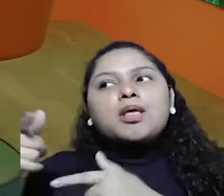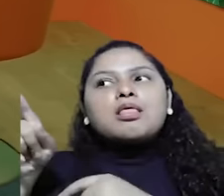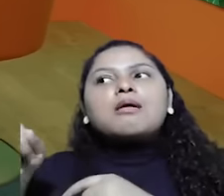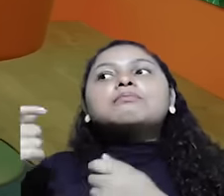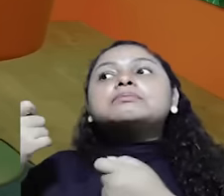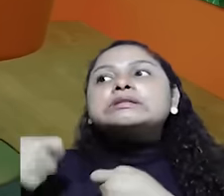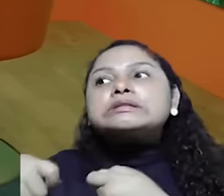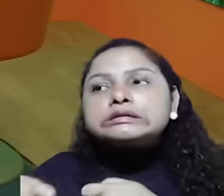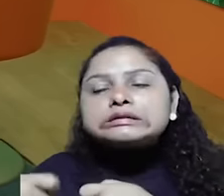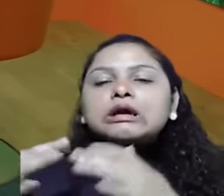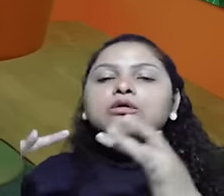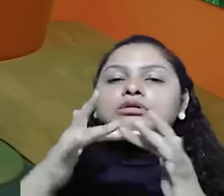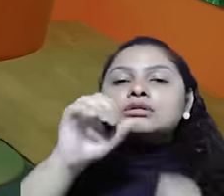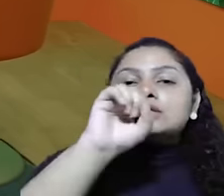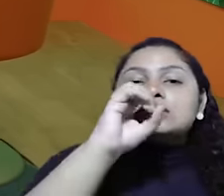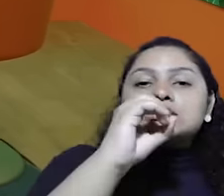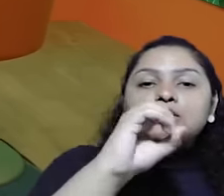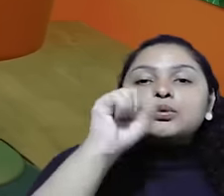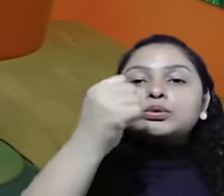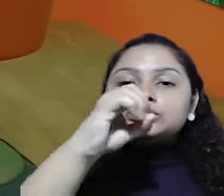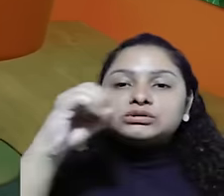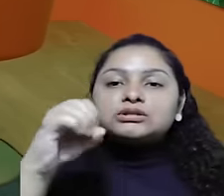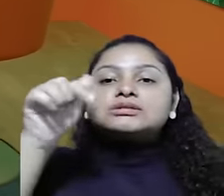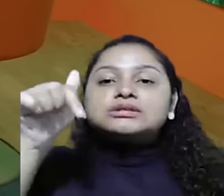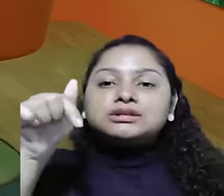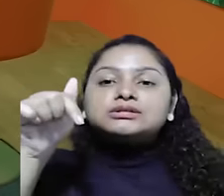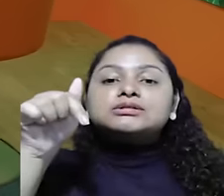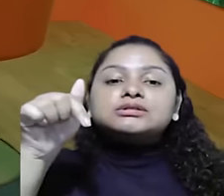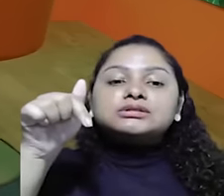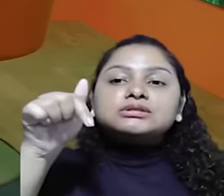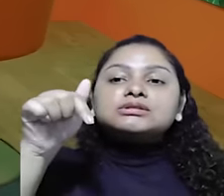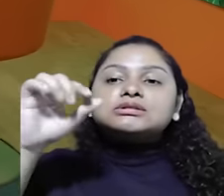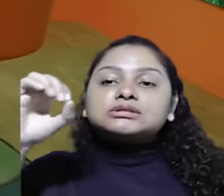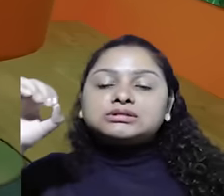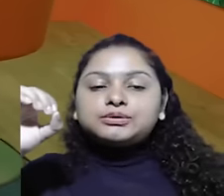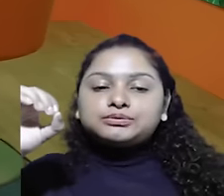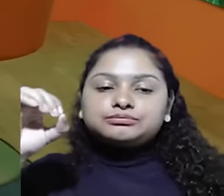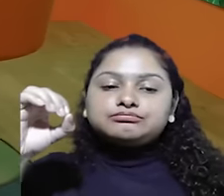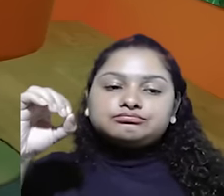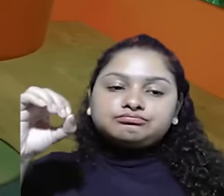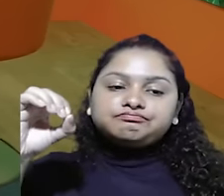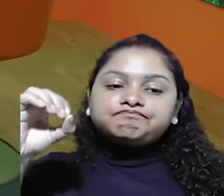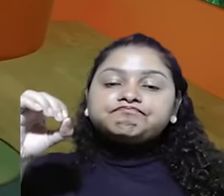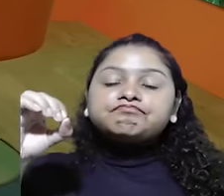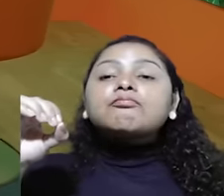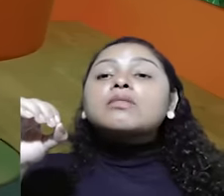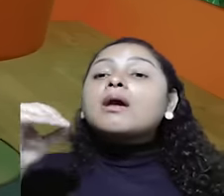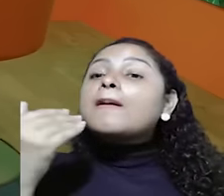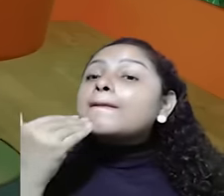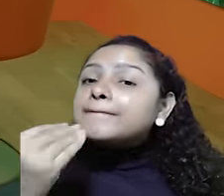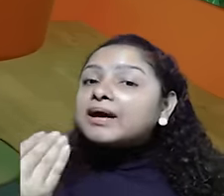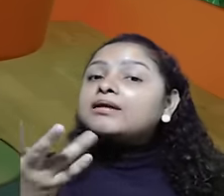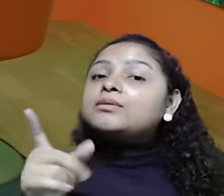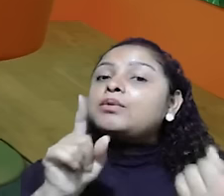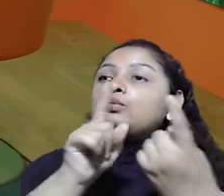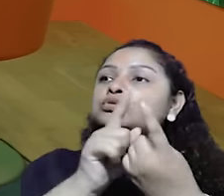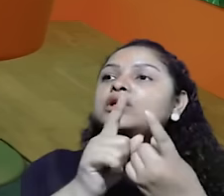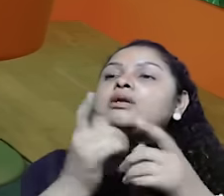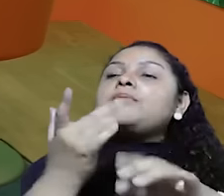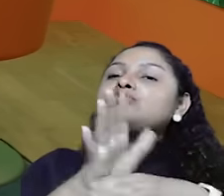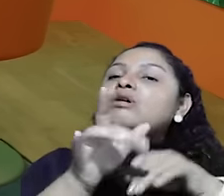0800 570 800 se for o caso Peça também uma uma consultoria de